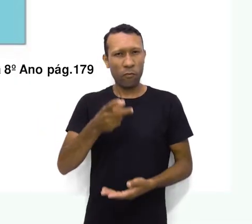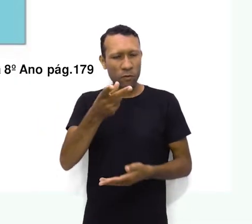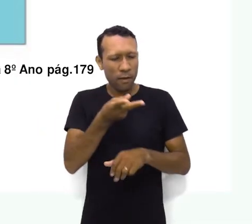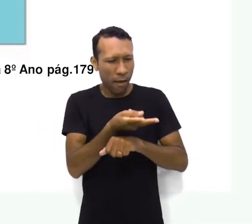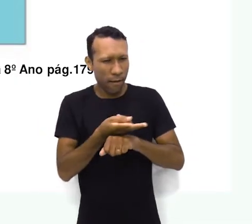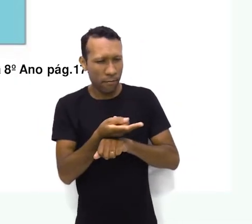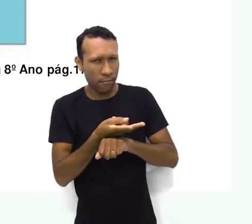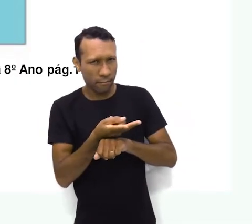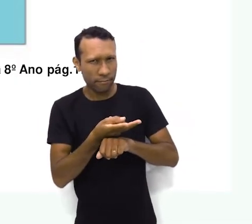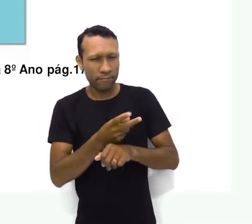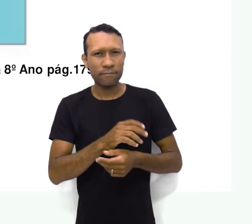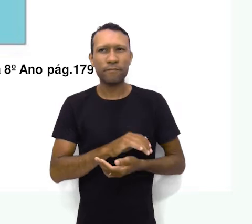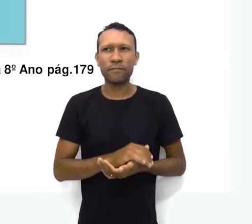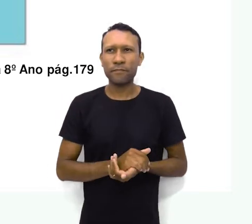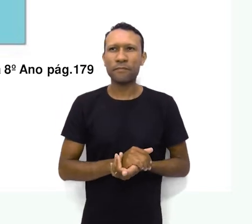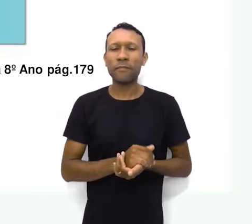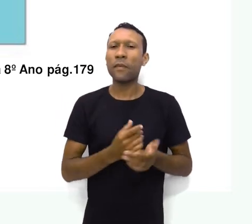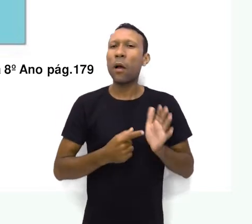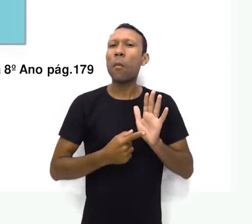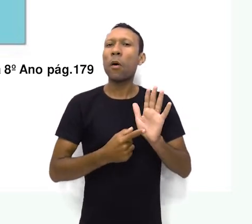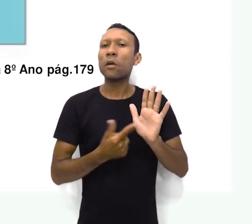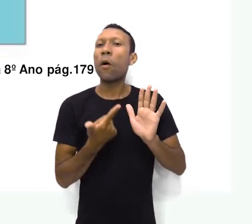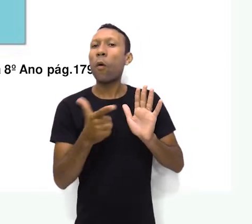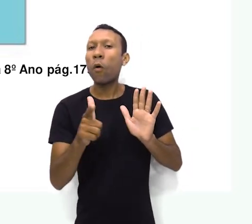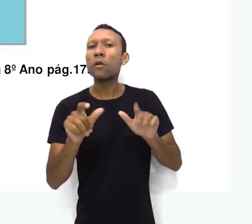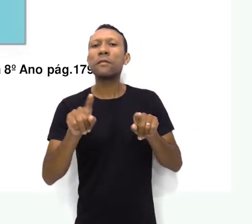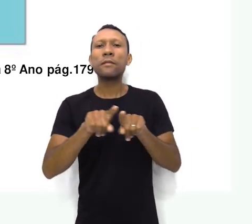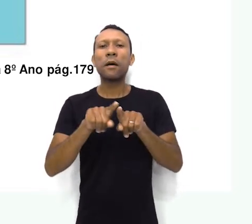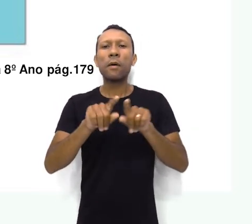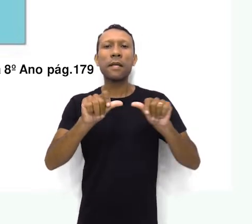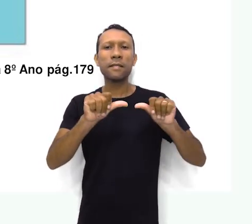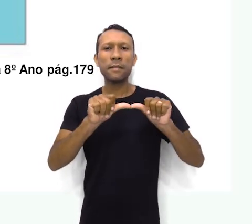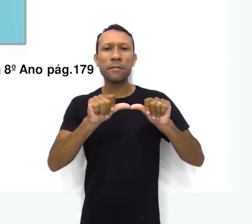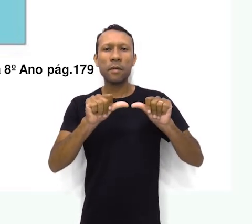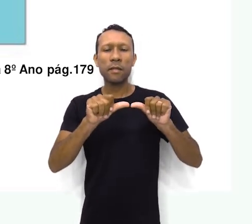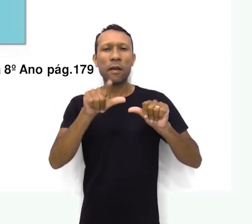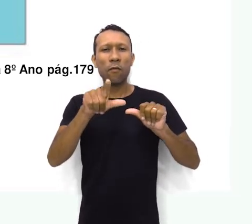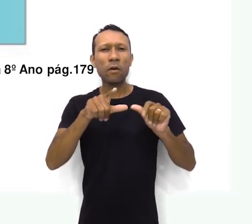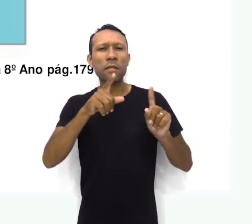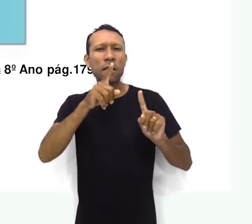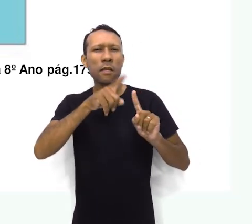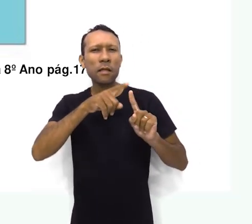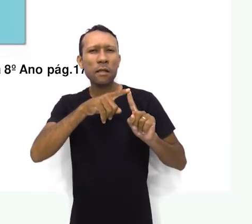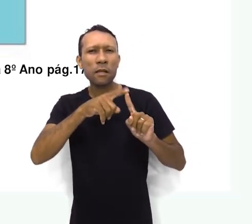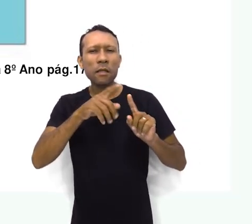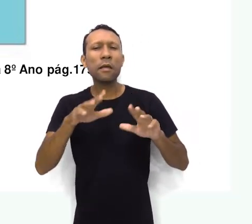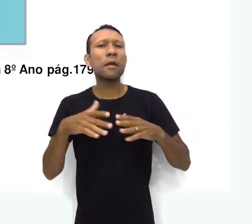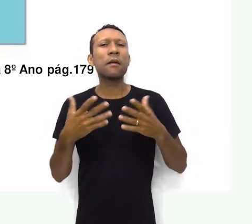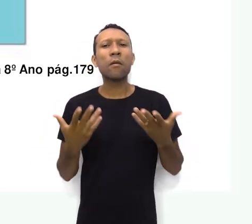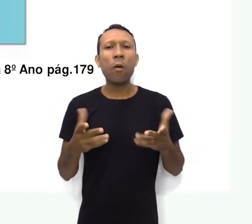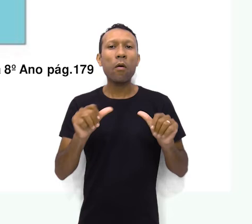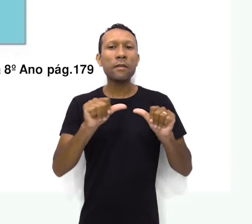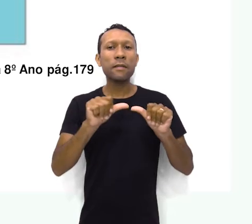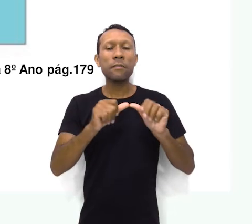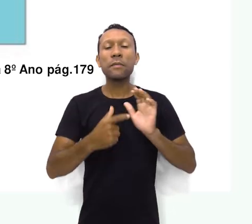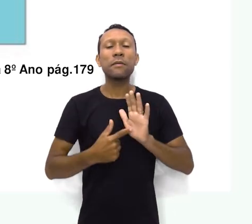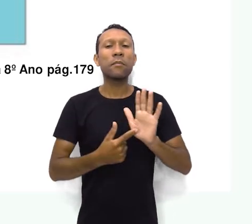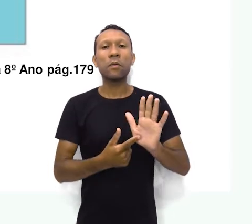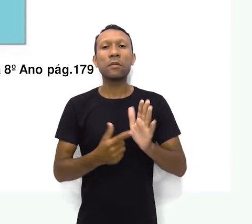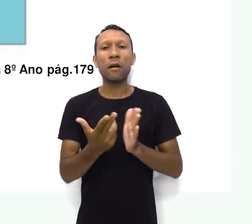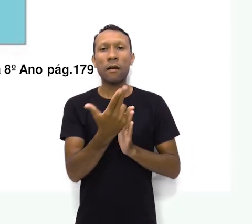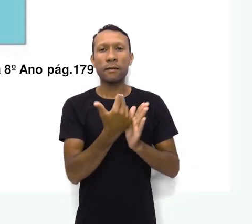A figura ao lado representa outro eixo de simetria. Identifique esse eixo e qual tipo de simetria apresenta essa